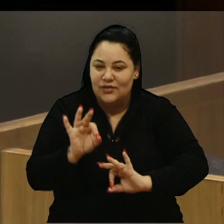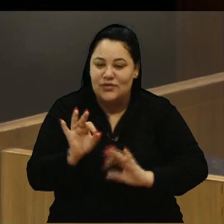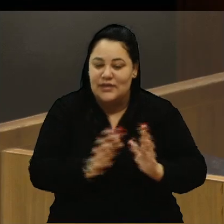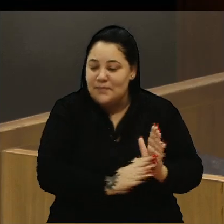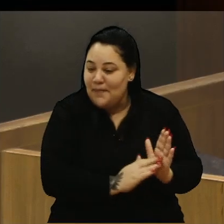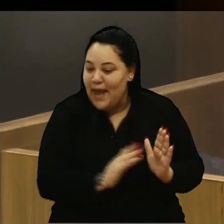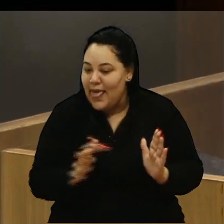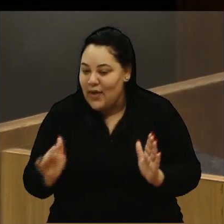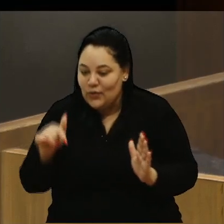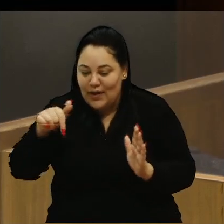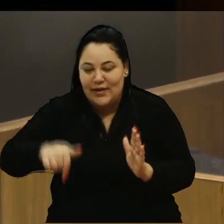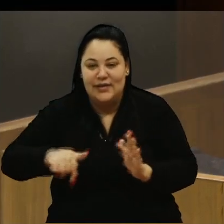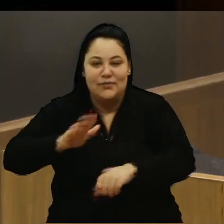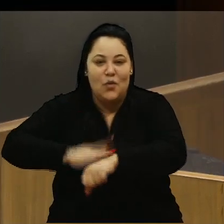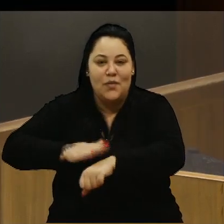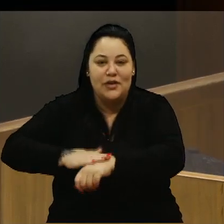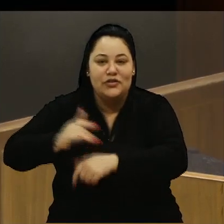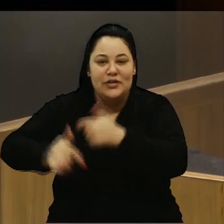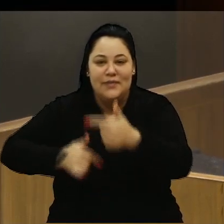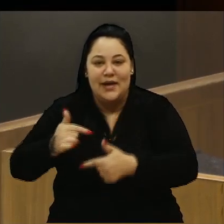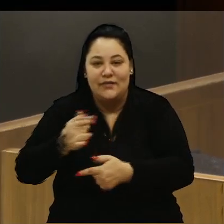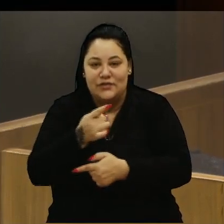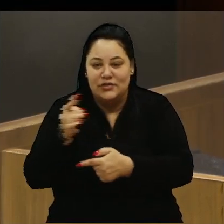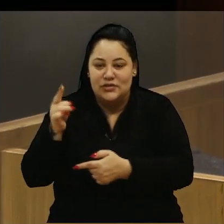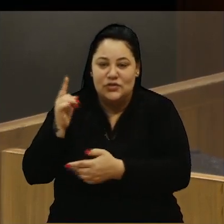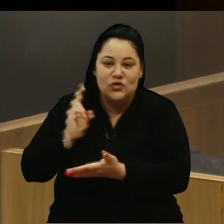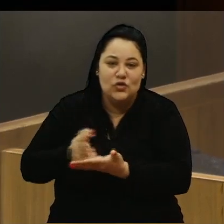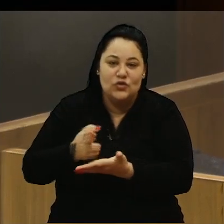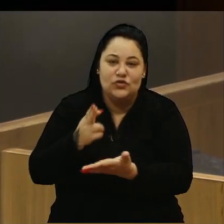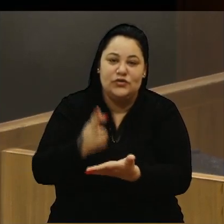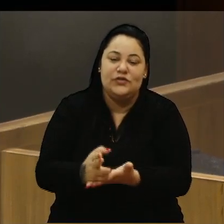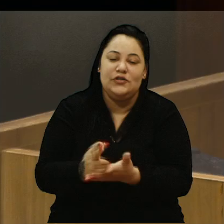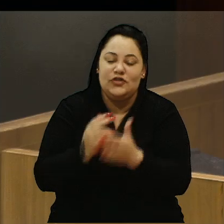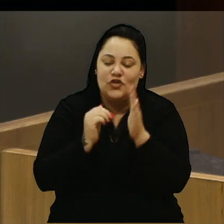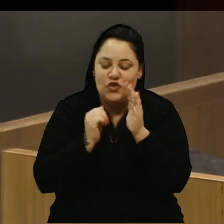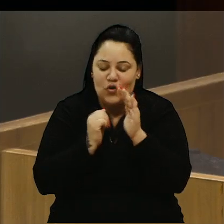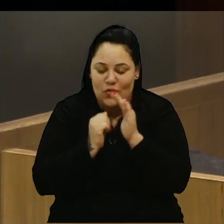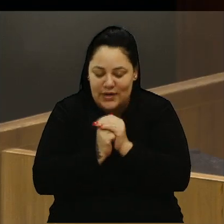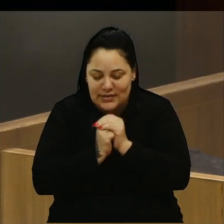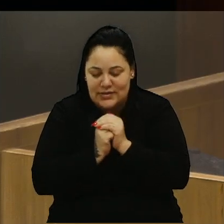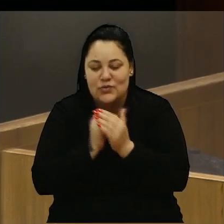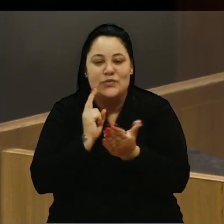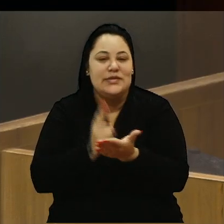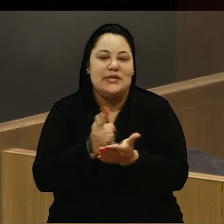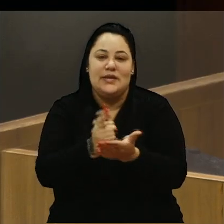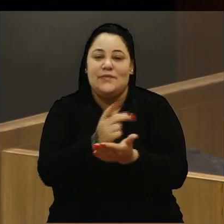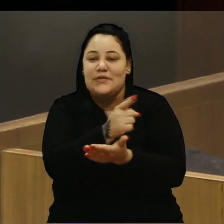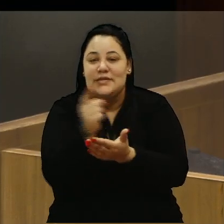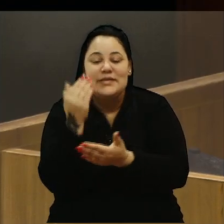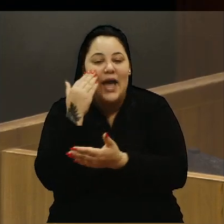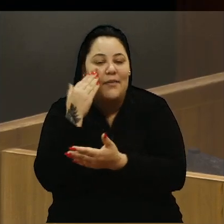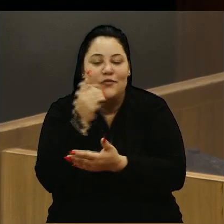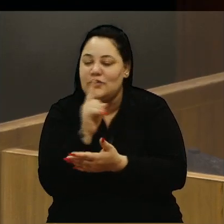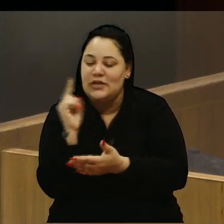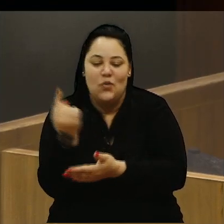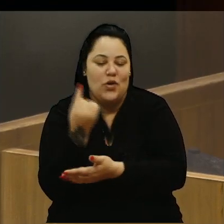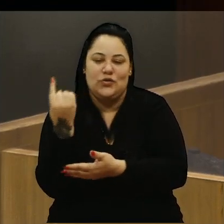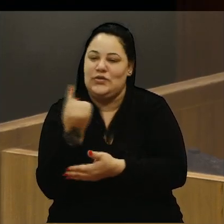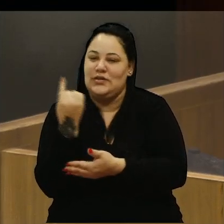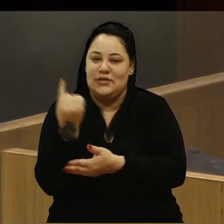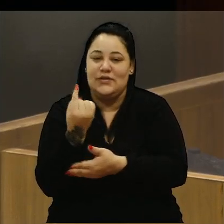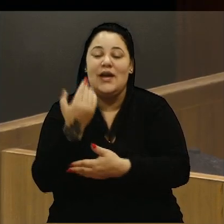vocês estão continuamente no joelho dos irmãos. Então saibam que vocês não estão sozinhos. Eu sei que